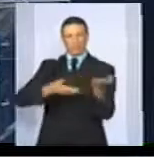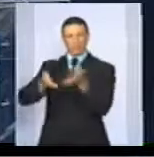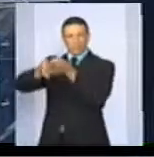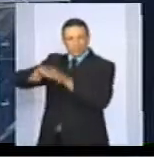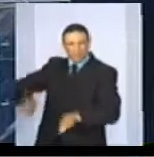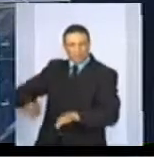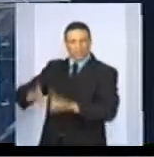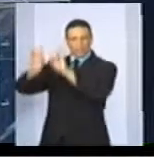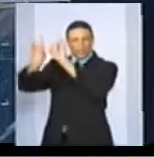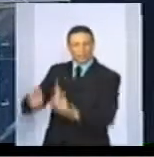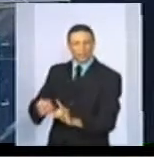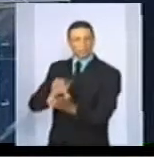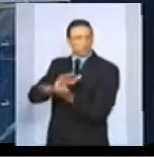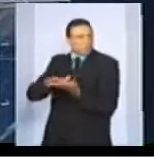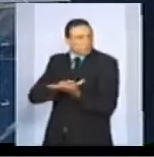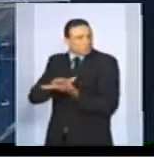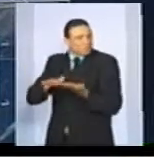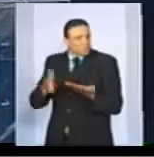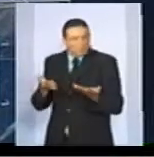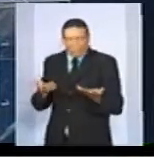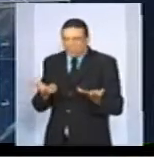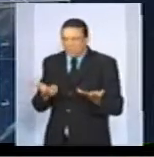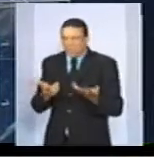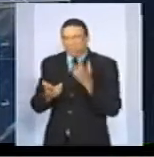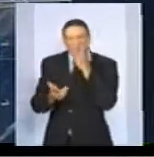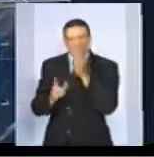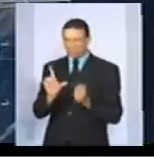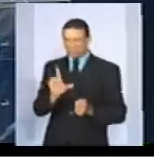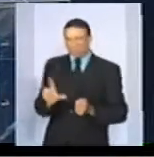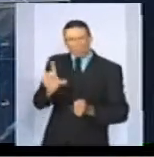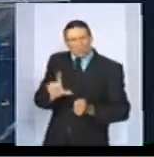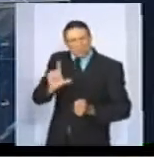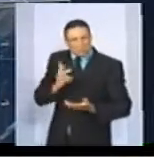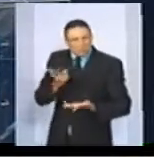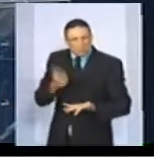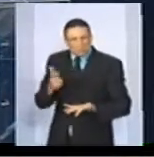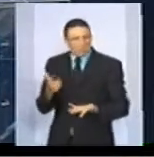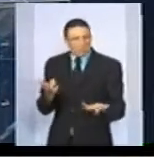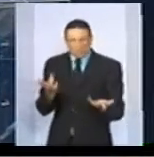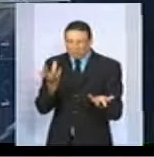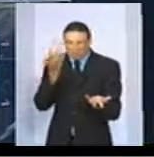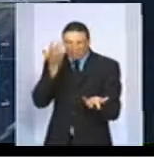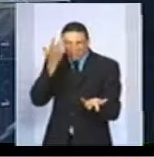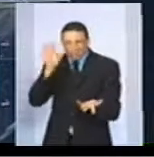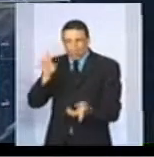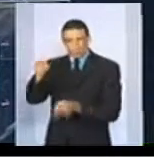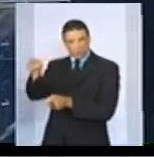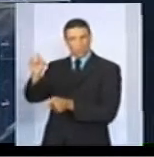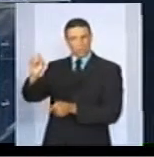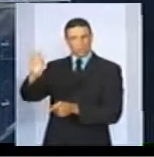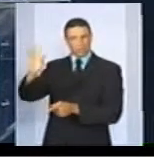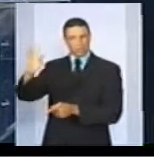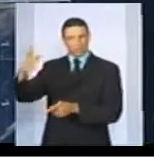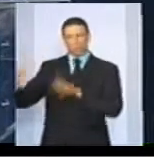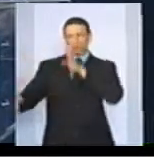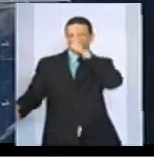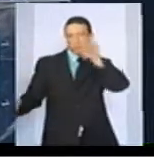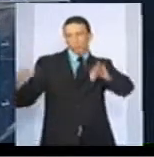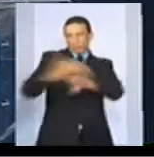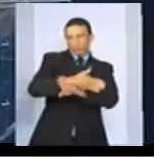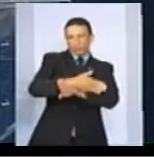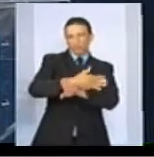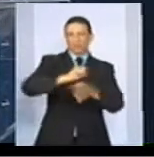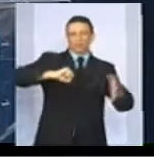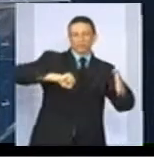a lógica disso não se sabe mas em tempo o poder judiciário interviu e considerou